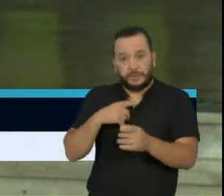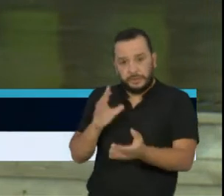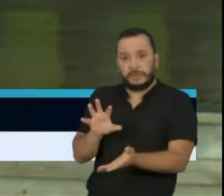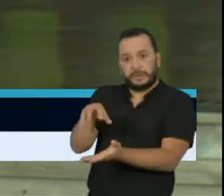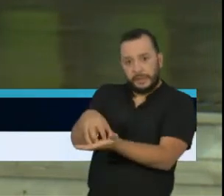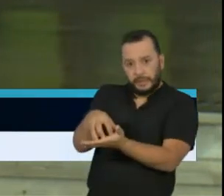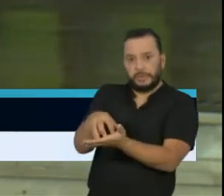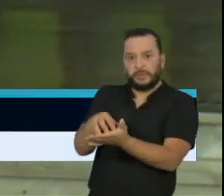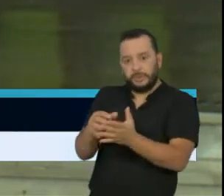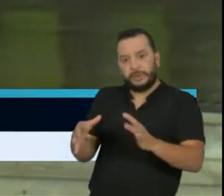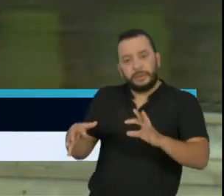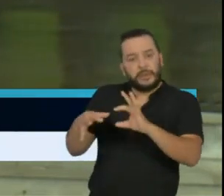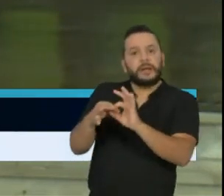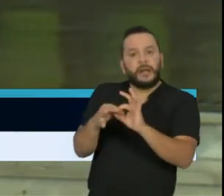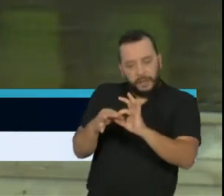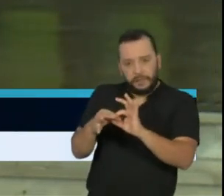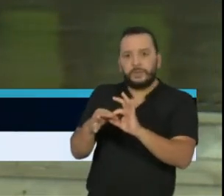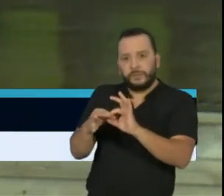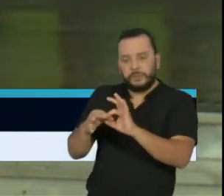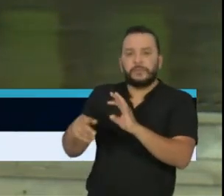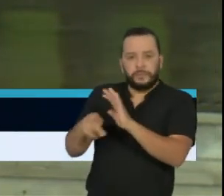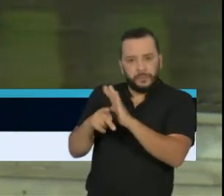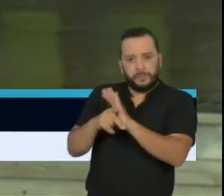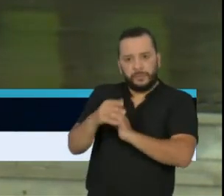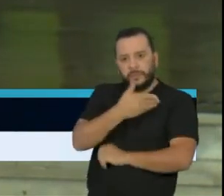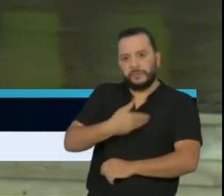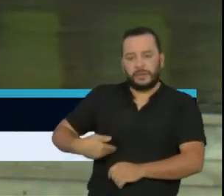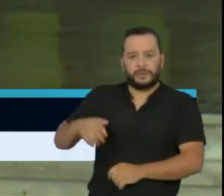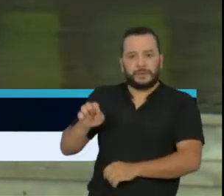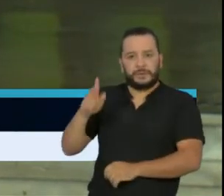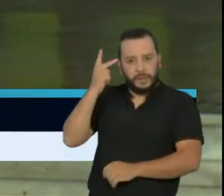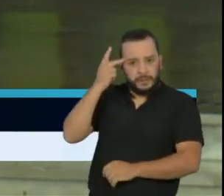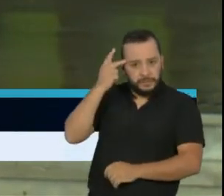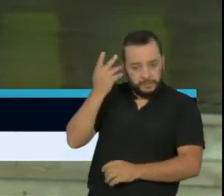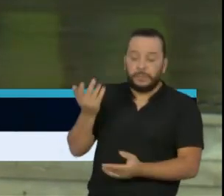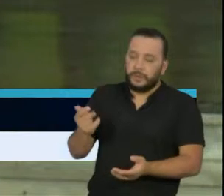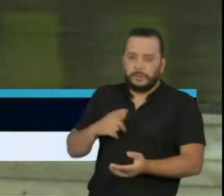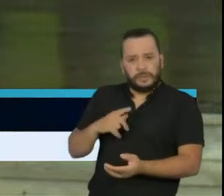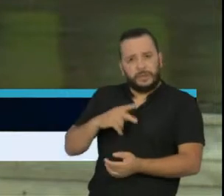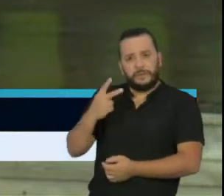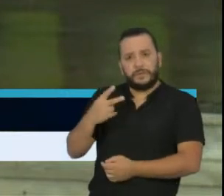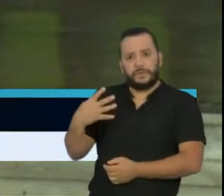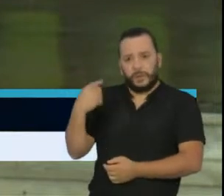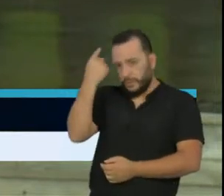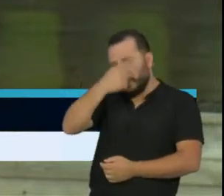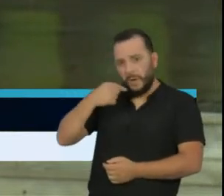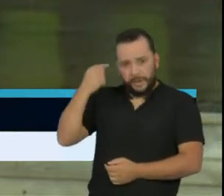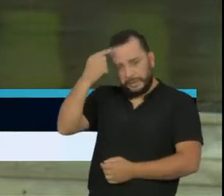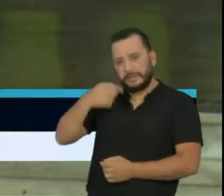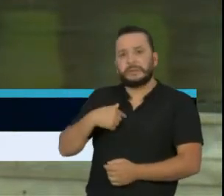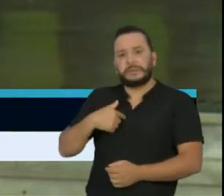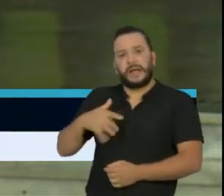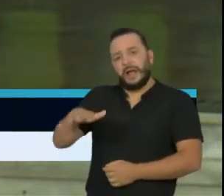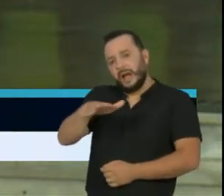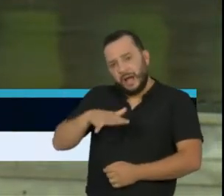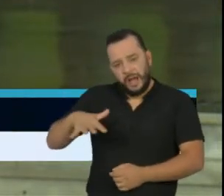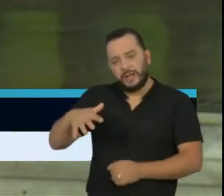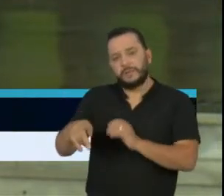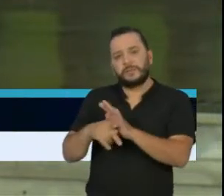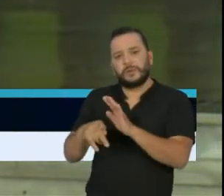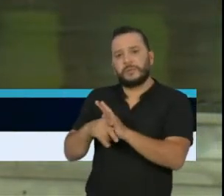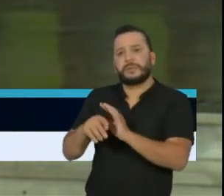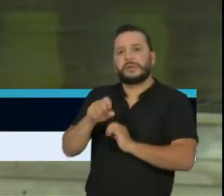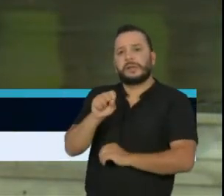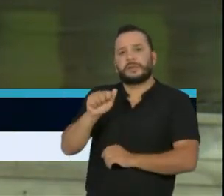de monitoramento 24 horas, num trabalho articulado e conjunto do Serviço Funerário, do